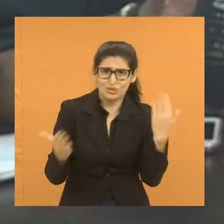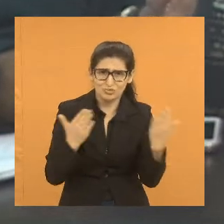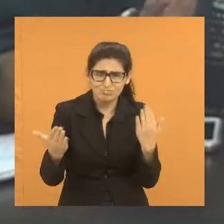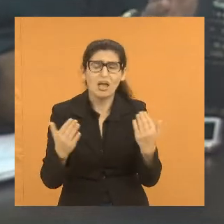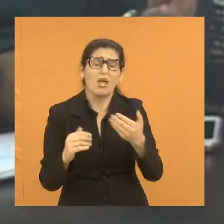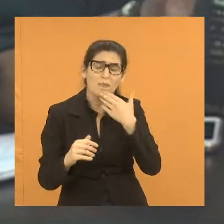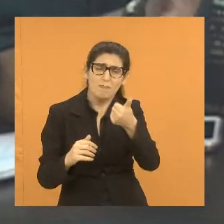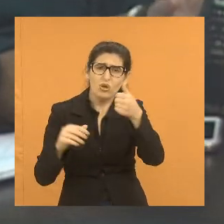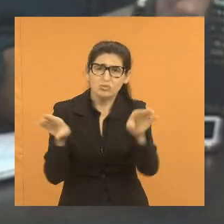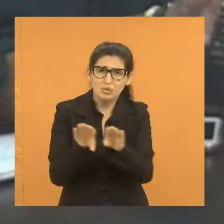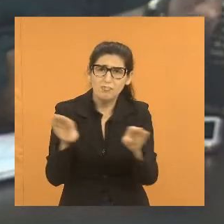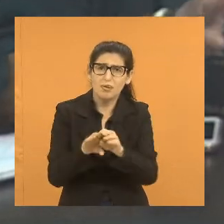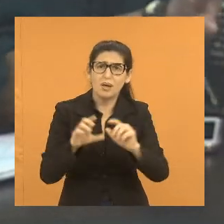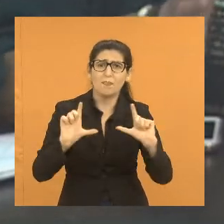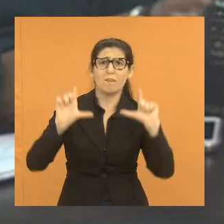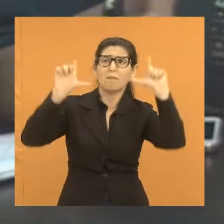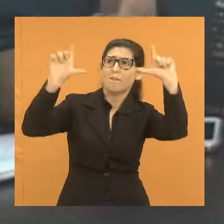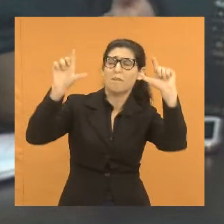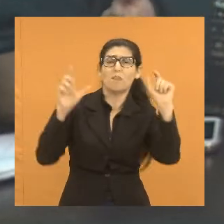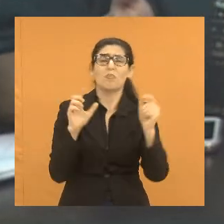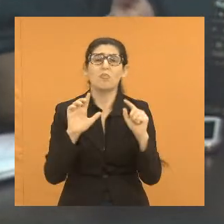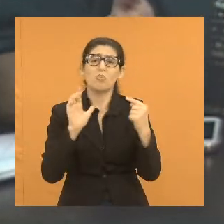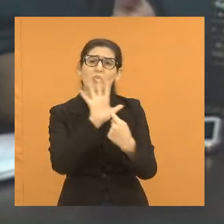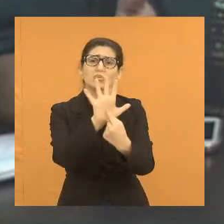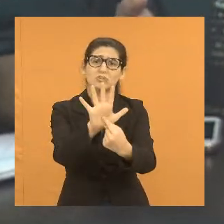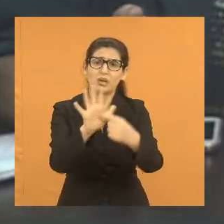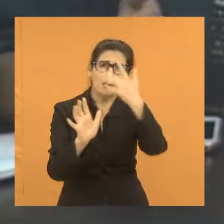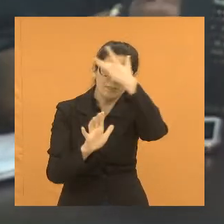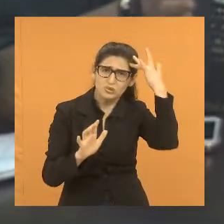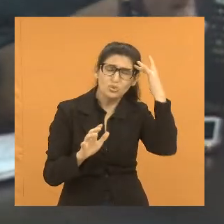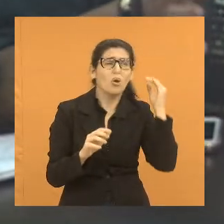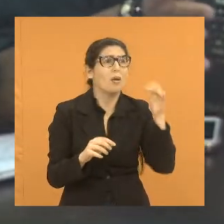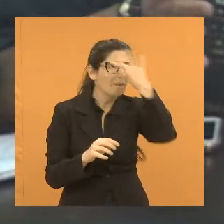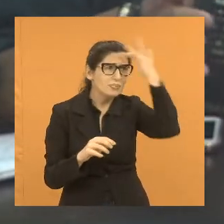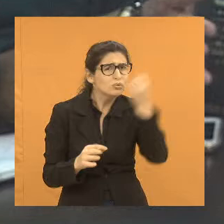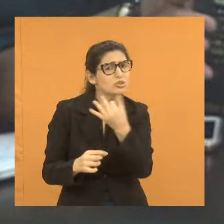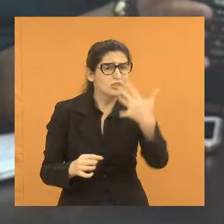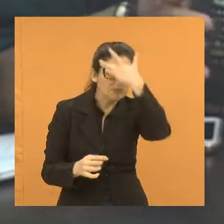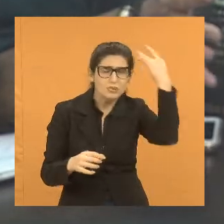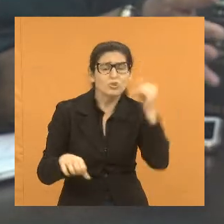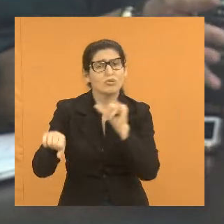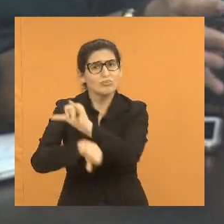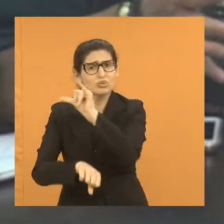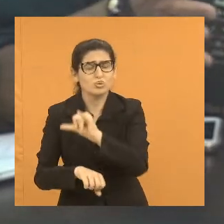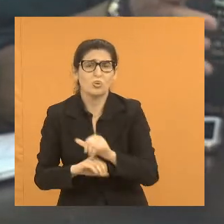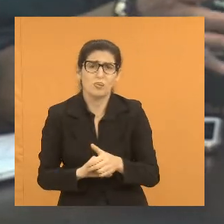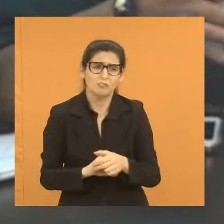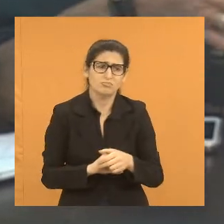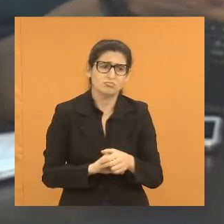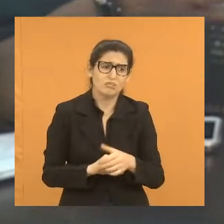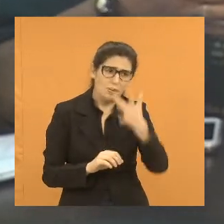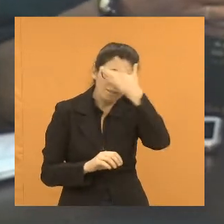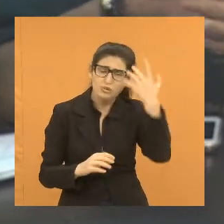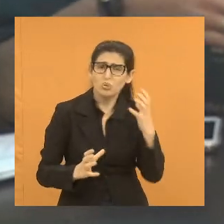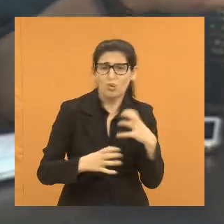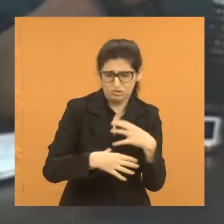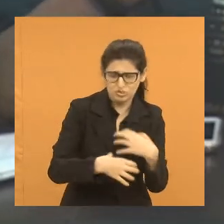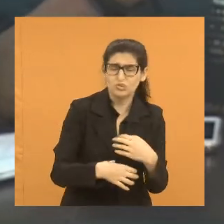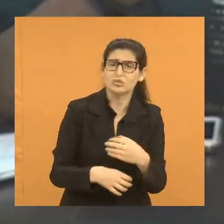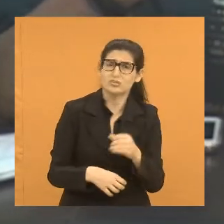para a população o número de pessoas que faltaram e não conseguiram ser atendidas. Na unidade básica até não tem tanta